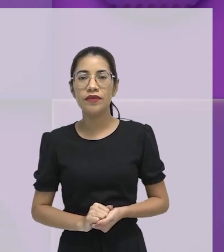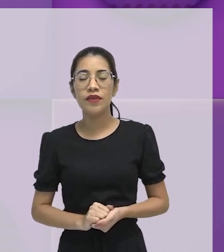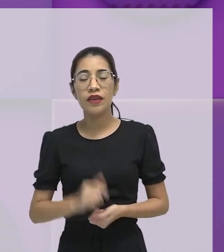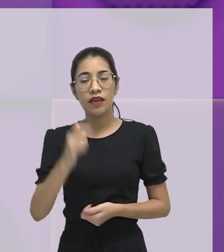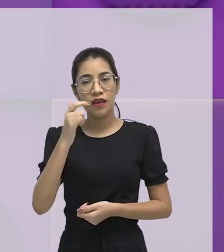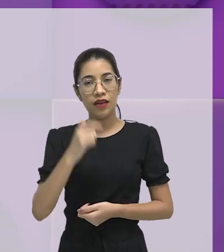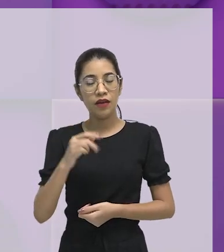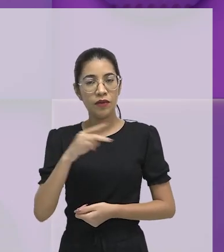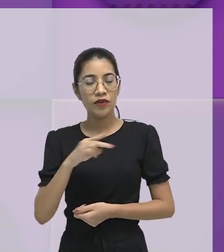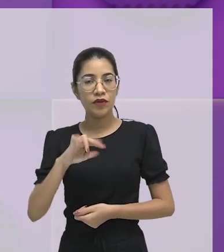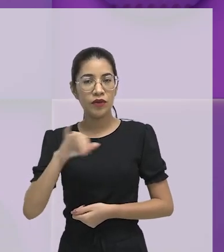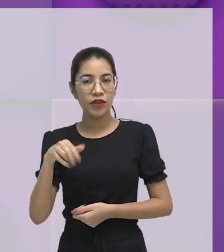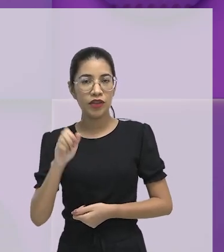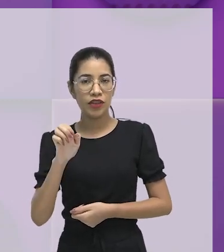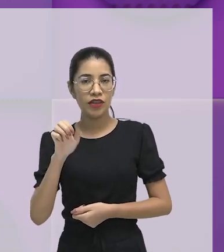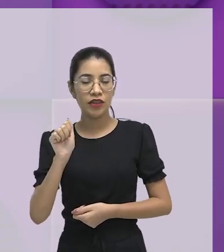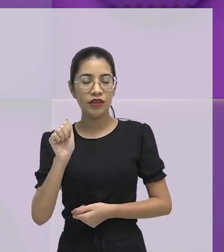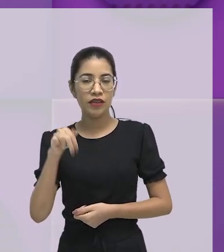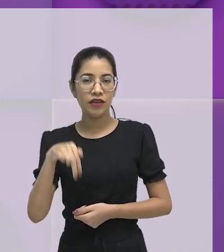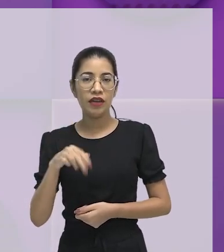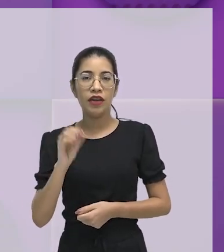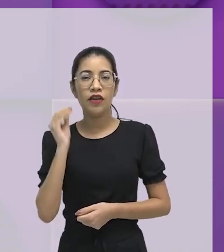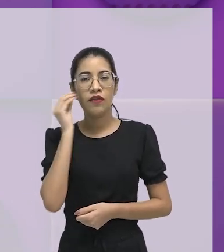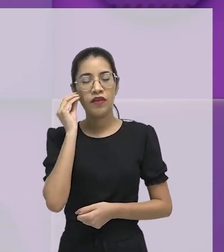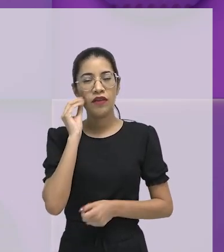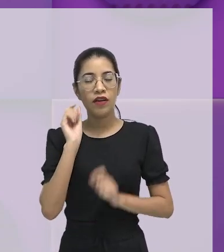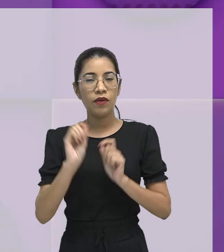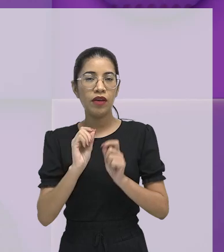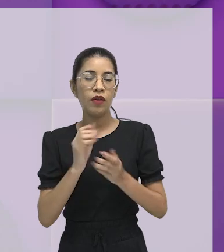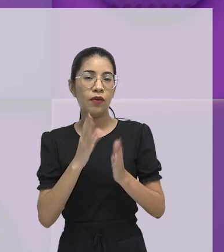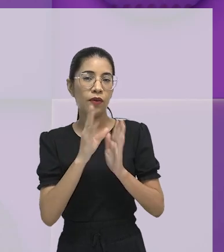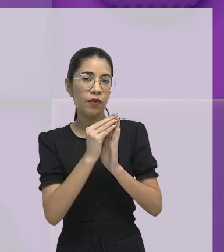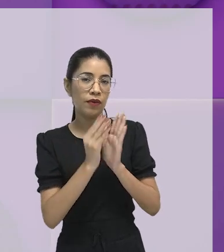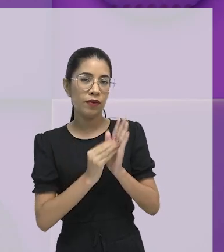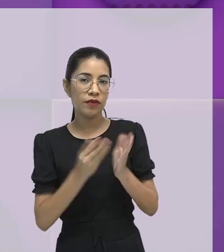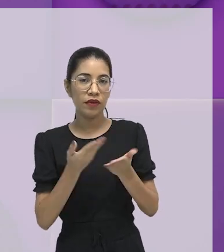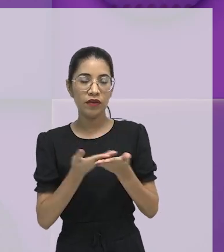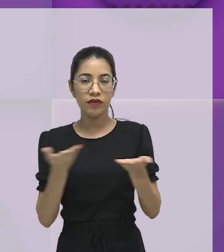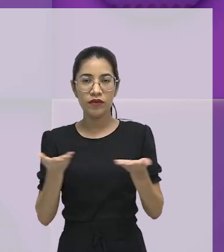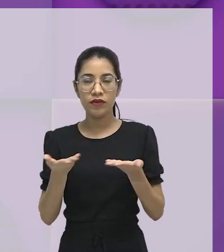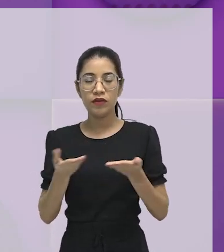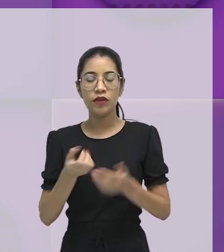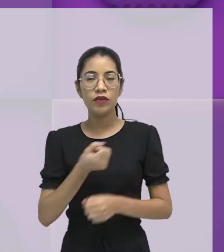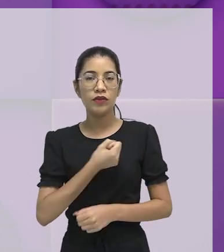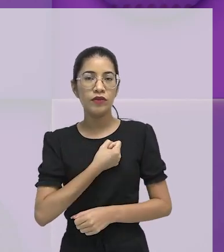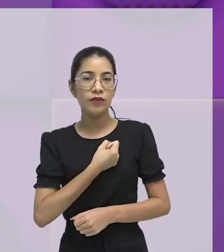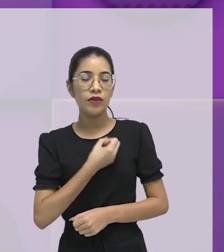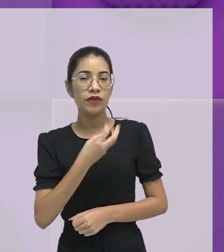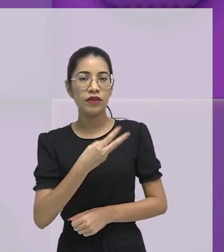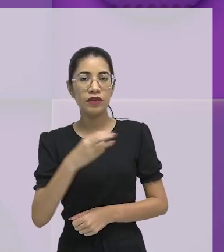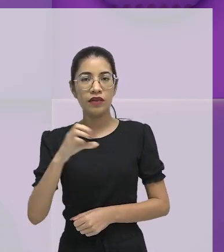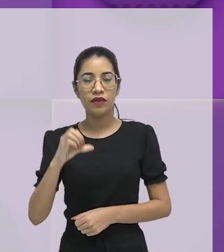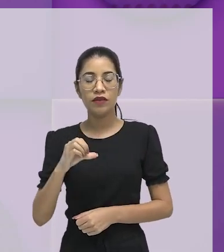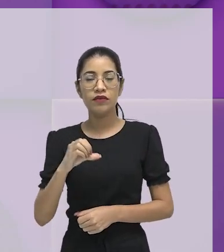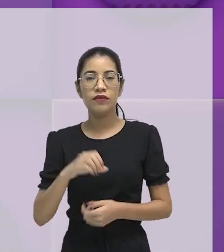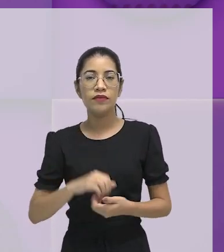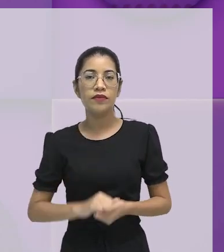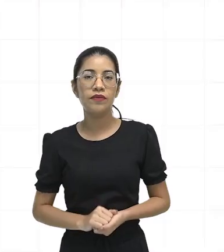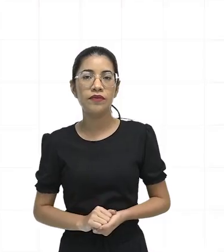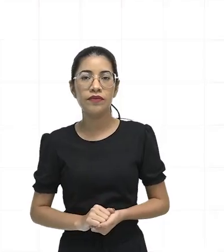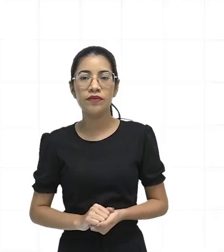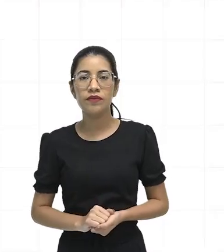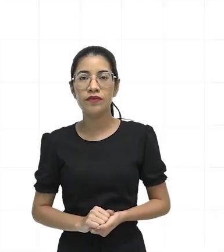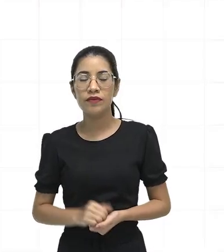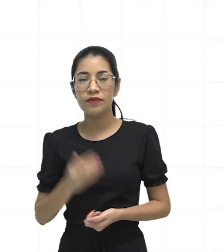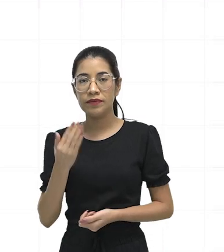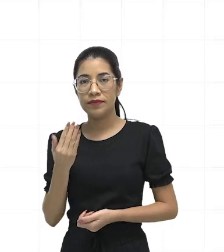vos fala é o professor Gian Nobre e vamos então conferir qual é o conteúdo dessa aula de número 39 da unidade 3. Acompanha